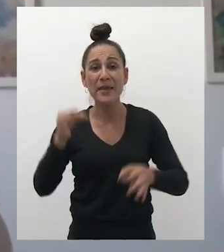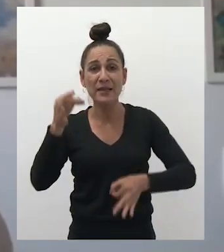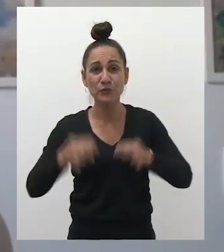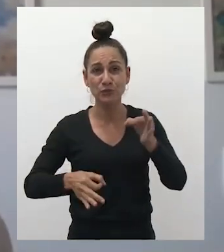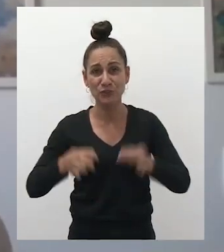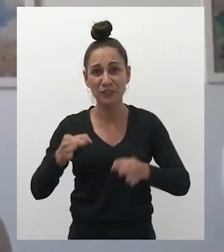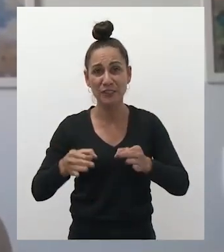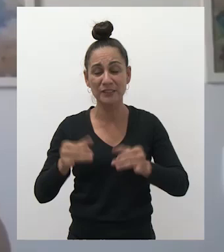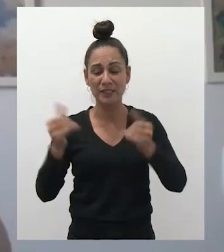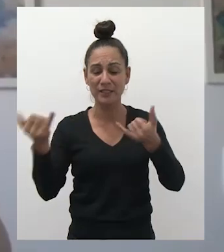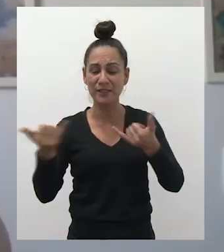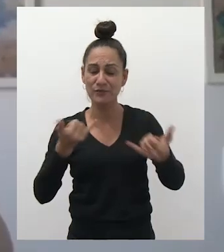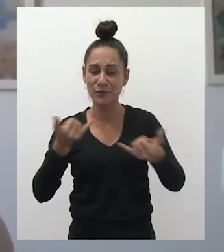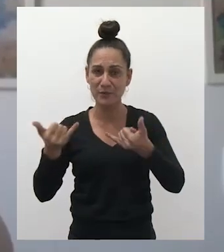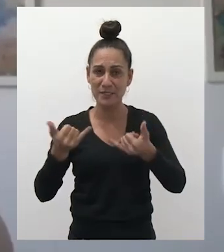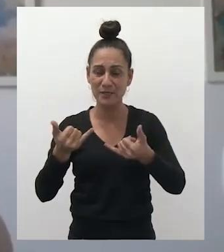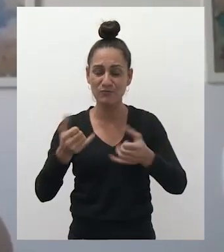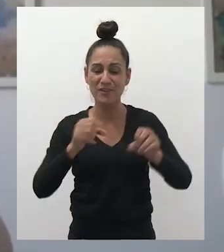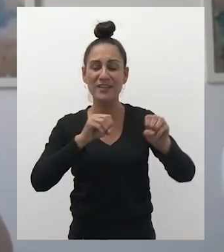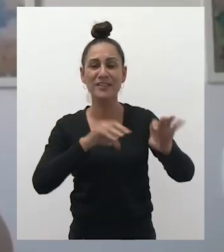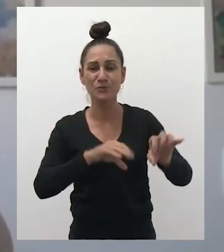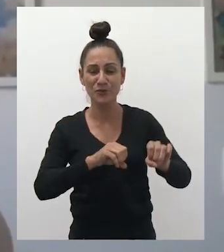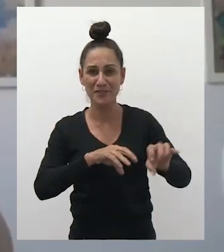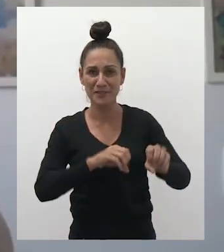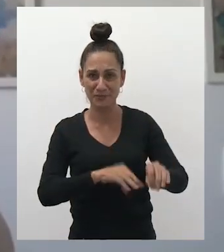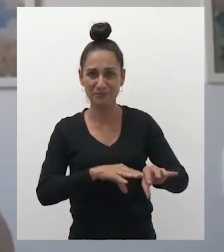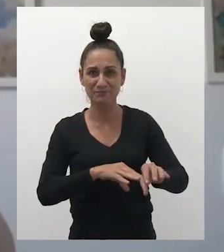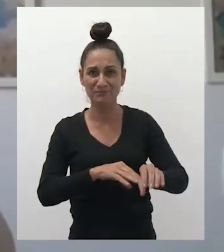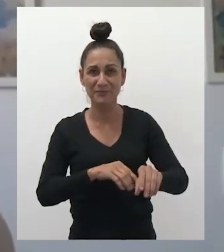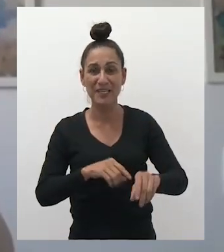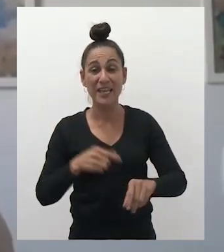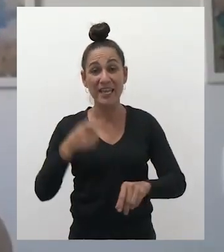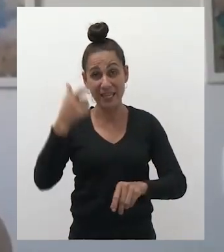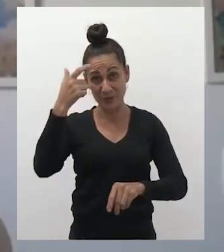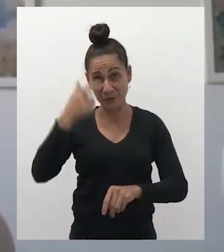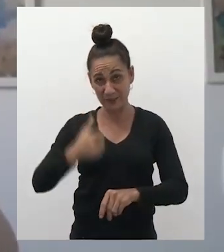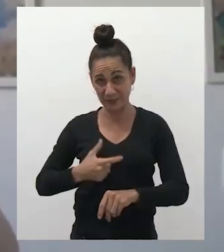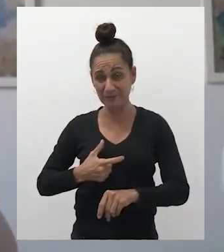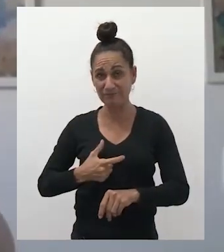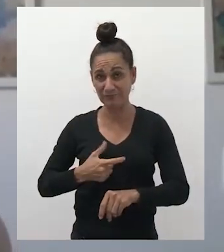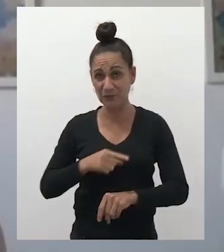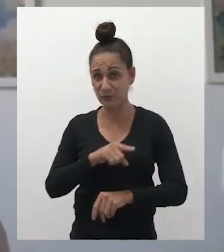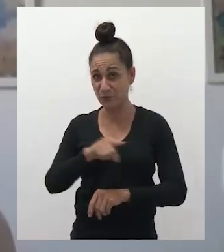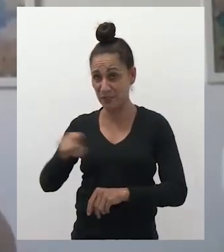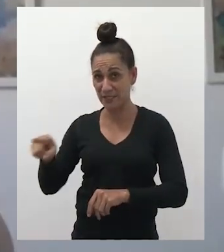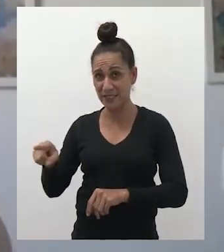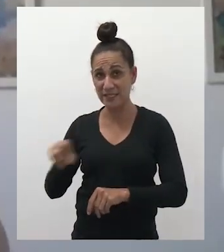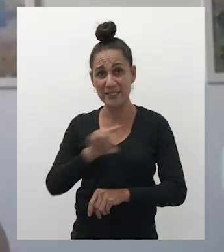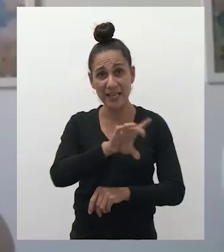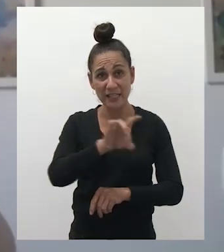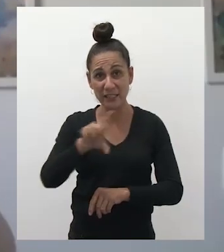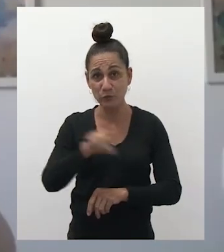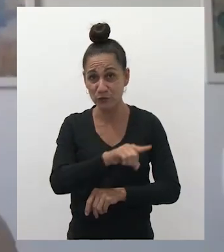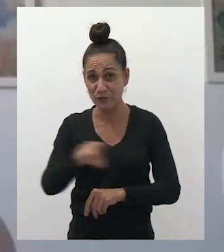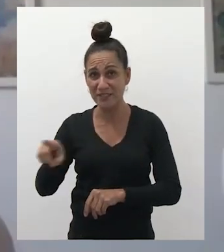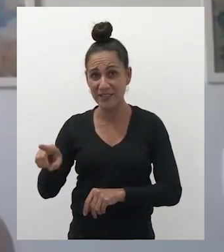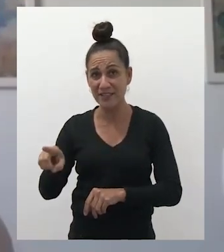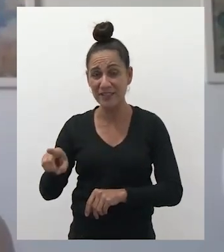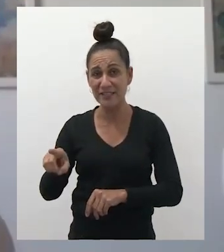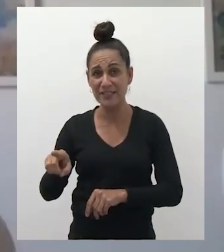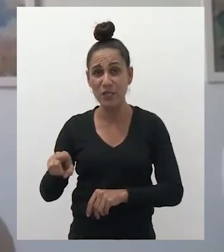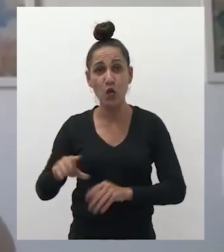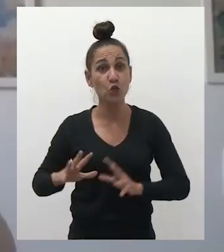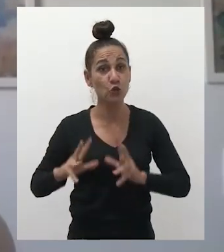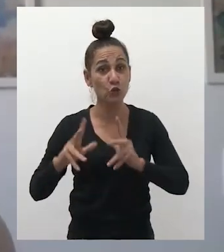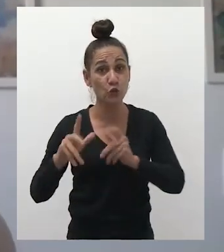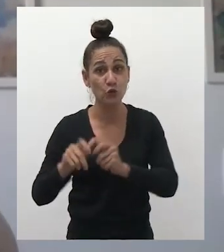coisa, informação, educação. Então, eu aqui, vocês, cada um de vocês, cada uma de vocês,